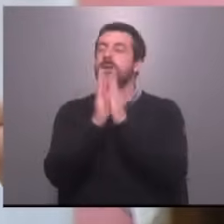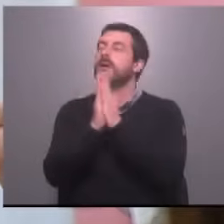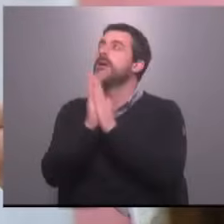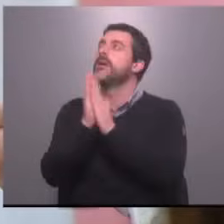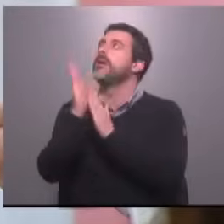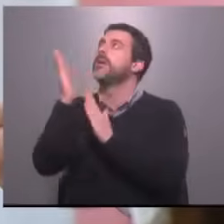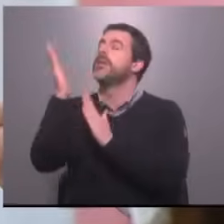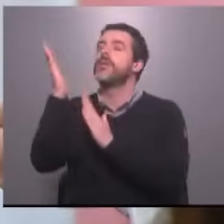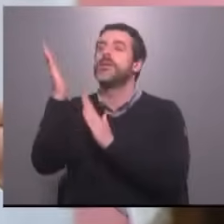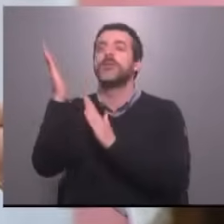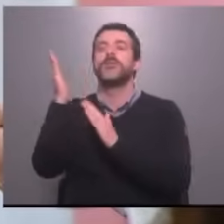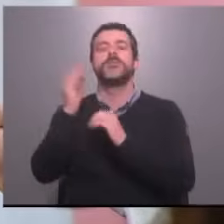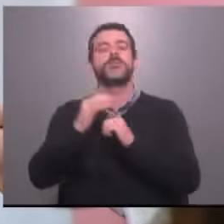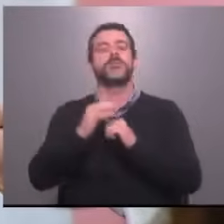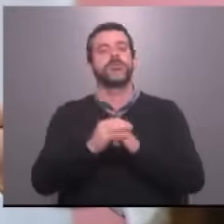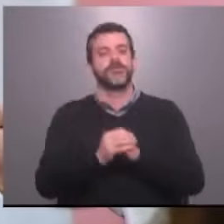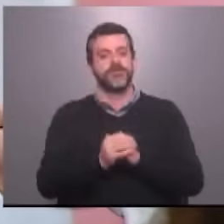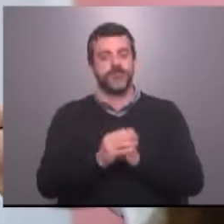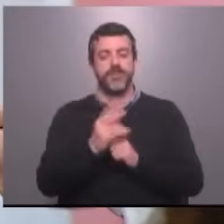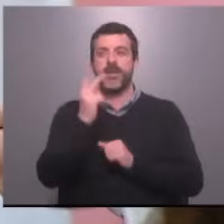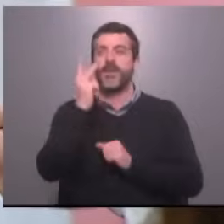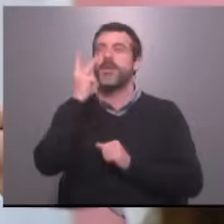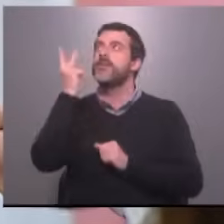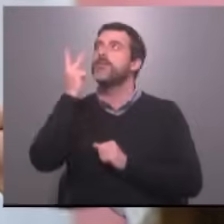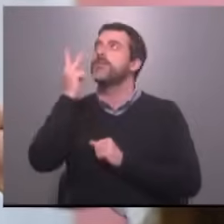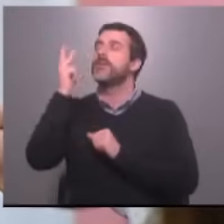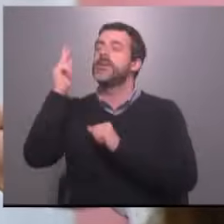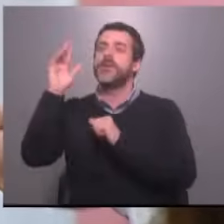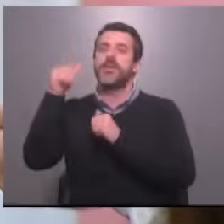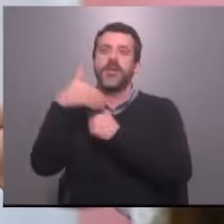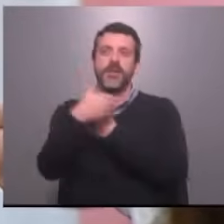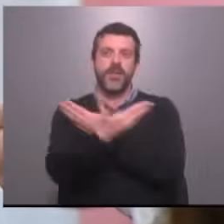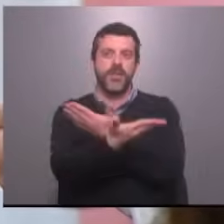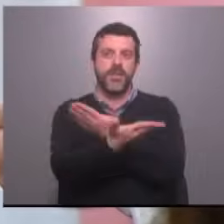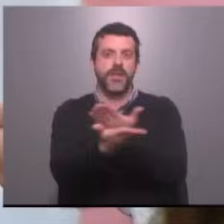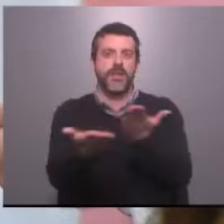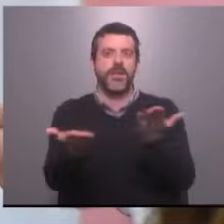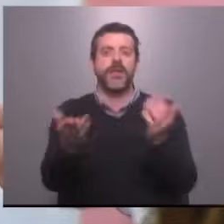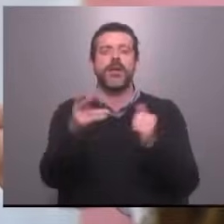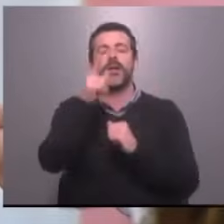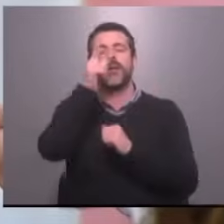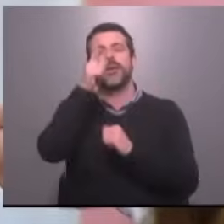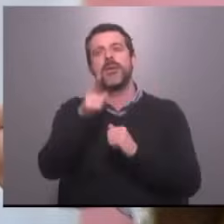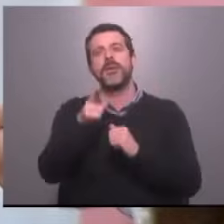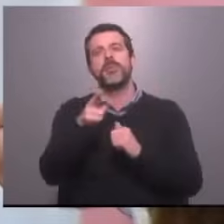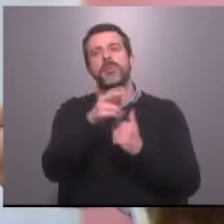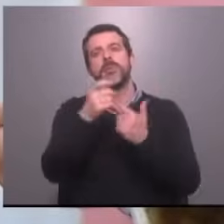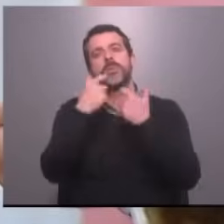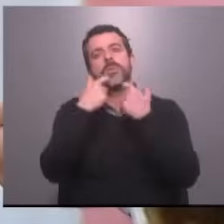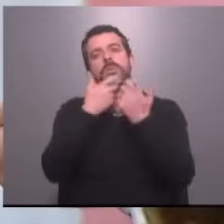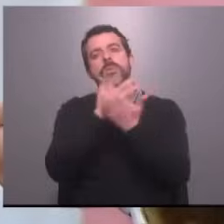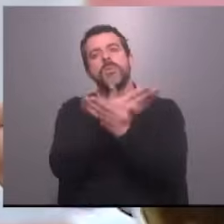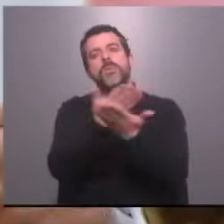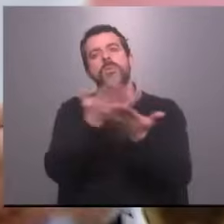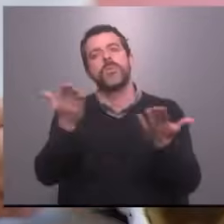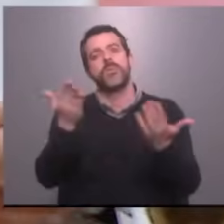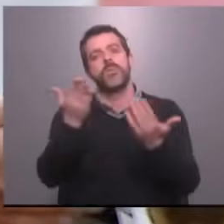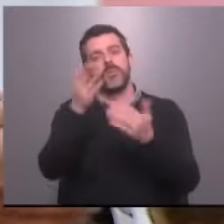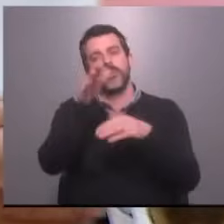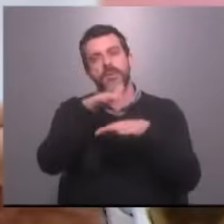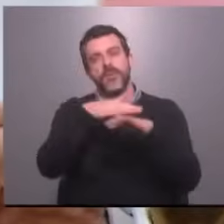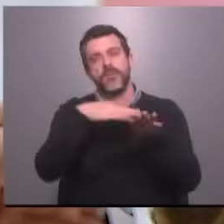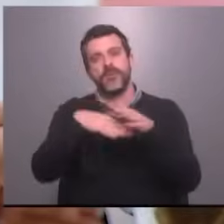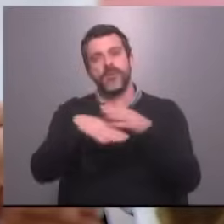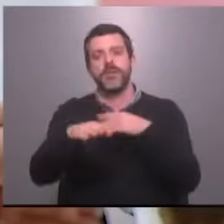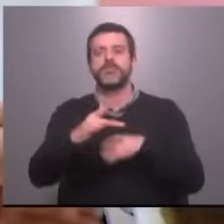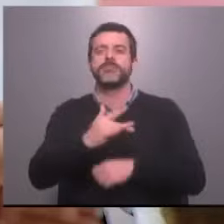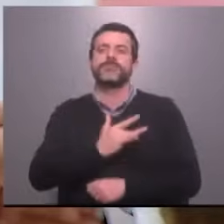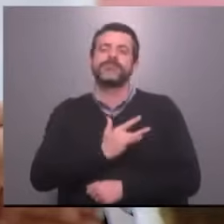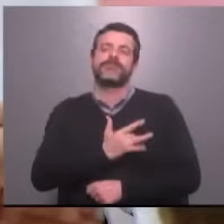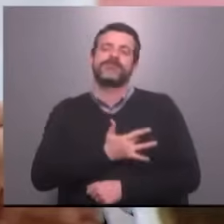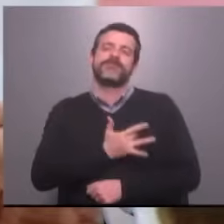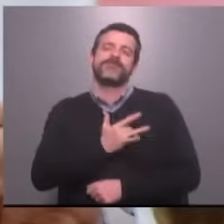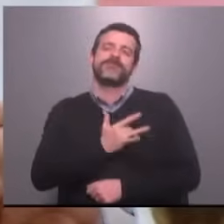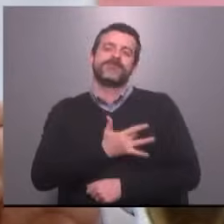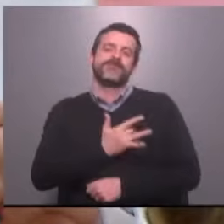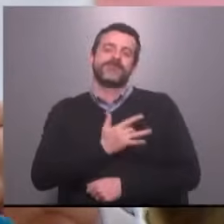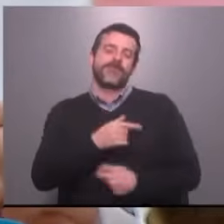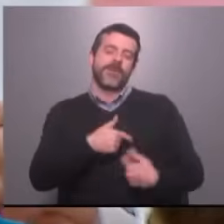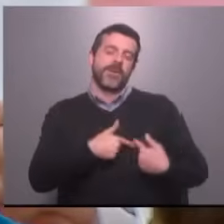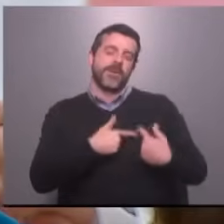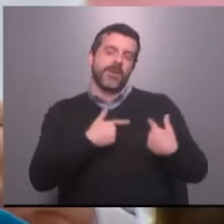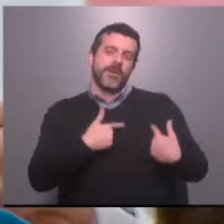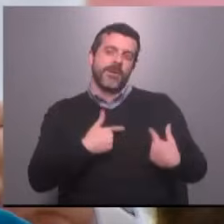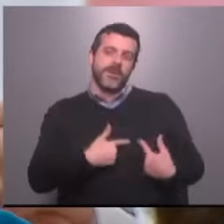Oremos, ó Deus, fonte da vida e de todas as bênçãos, que amais